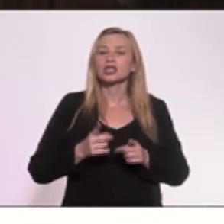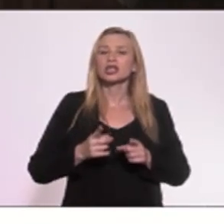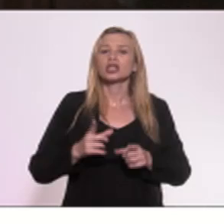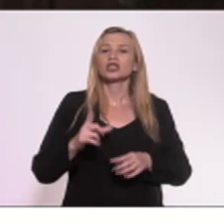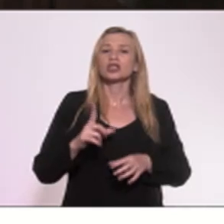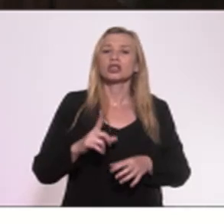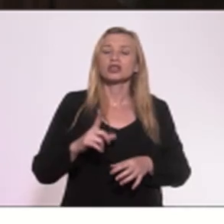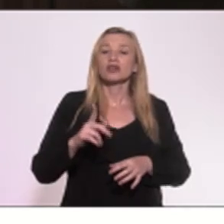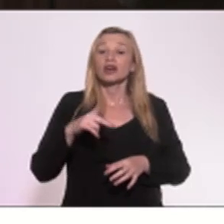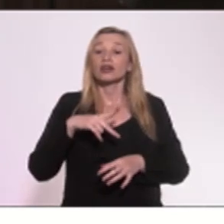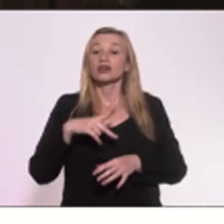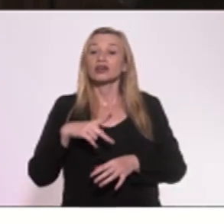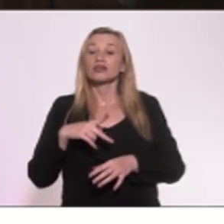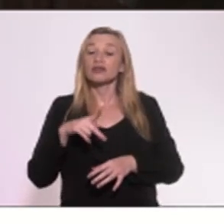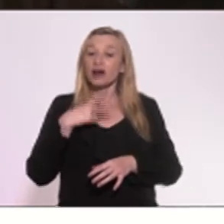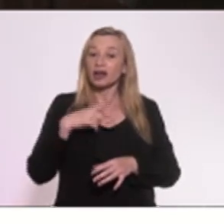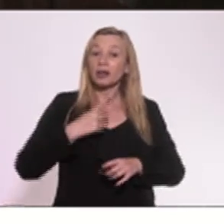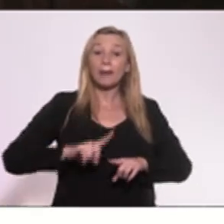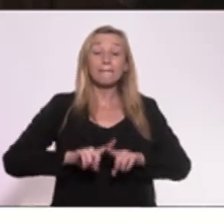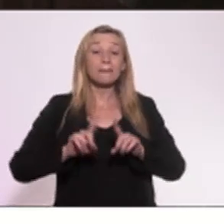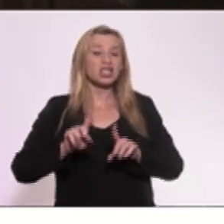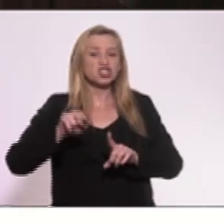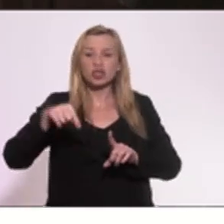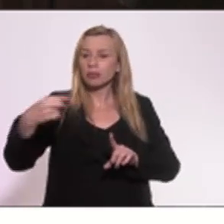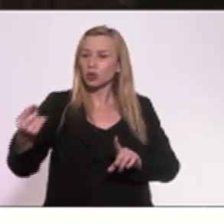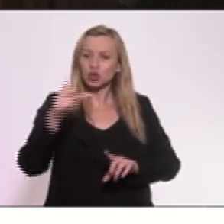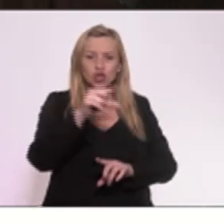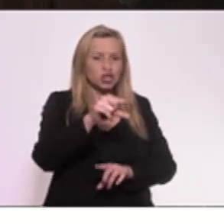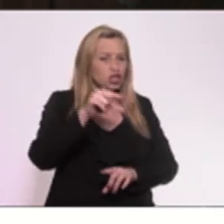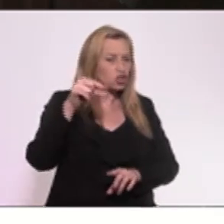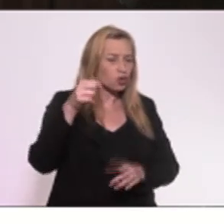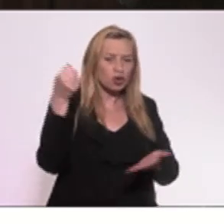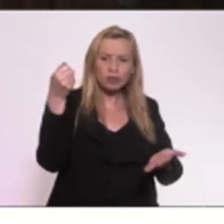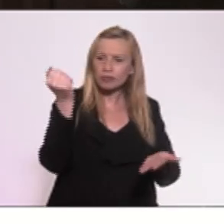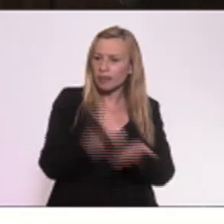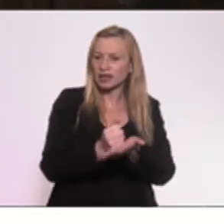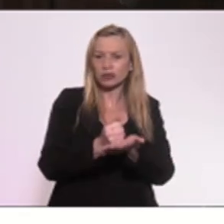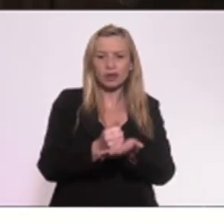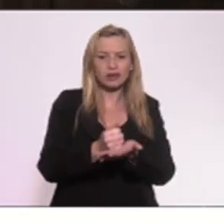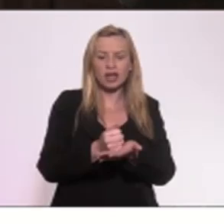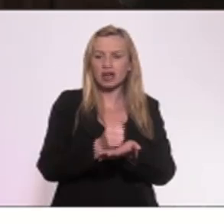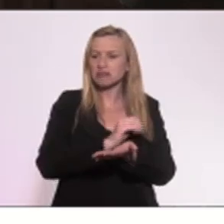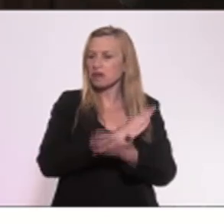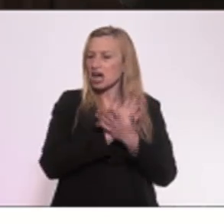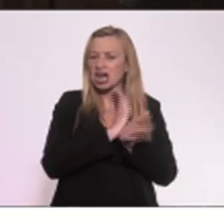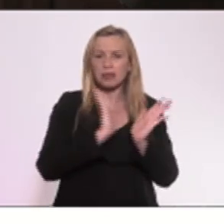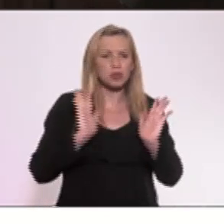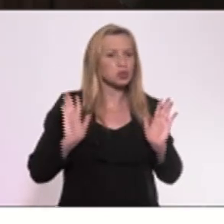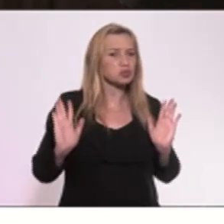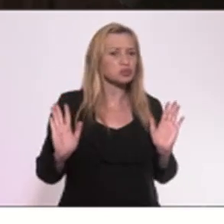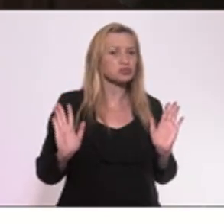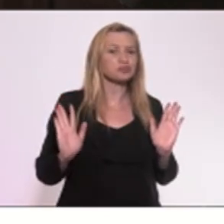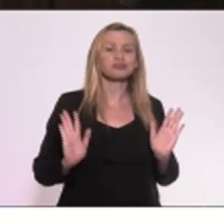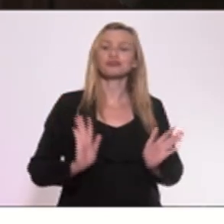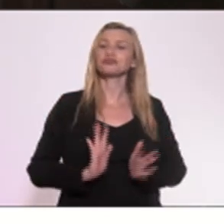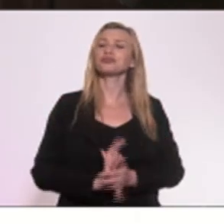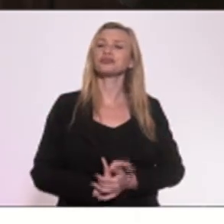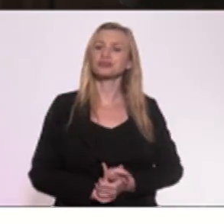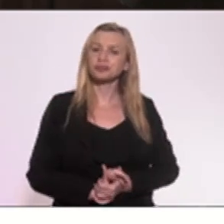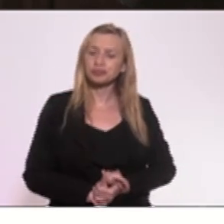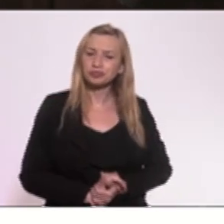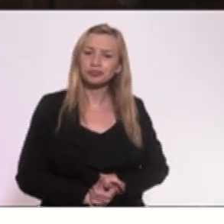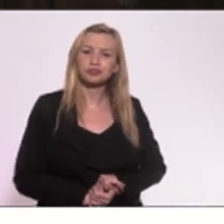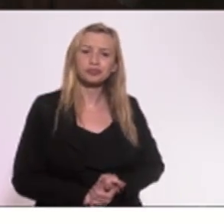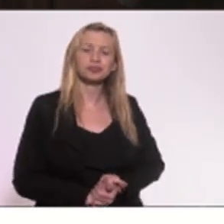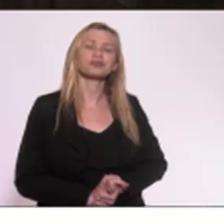colocando em pauta. Mas depois que decide, né, a instância última de recurso